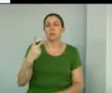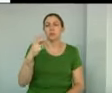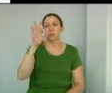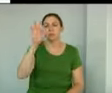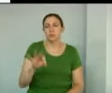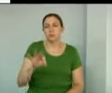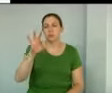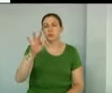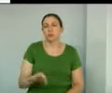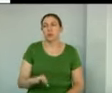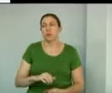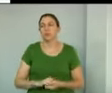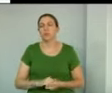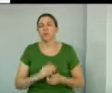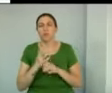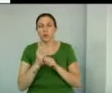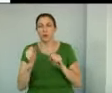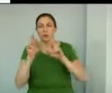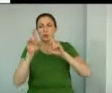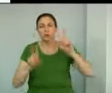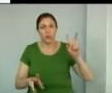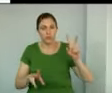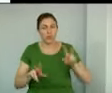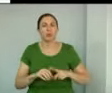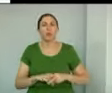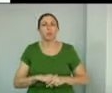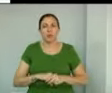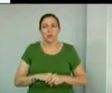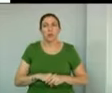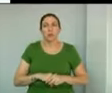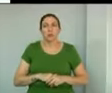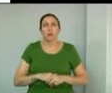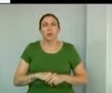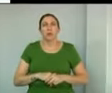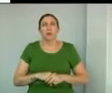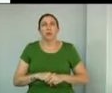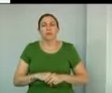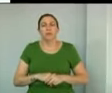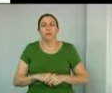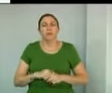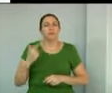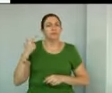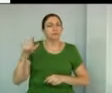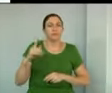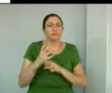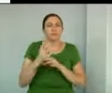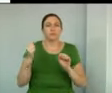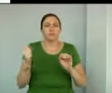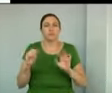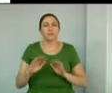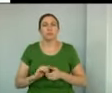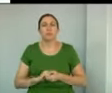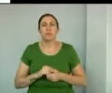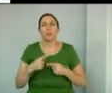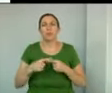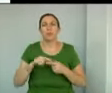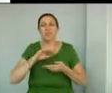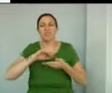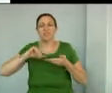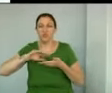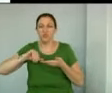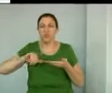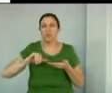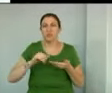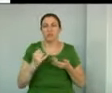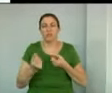líquida, que aí o cálculo é diferente de novo. É outro cálculo, despesa com pessoal, tu tira algumas informações, aí